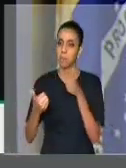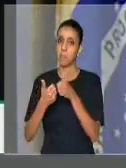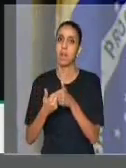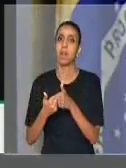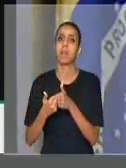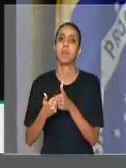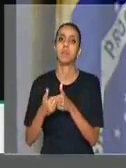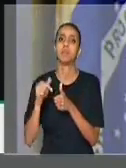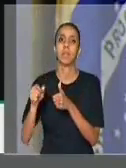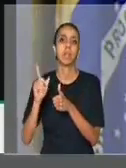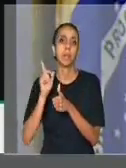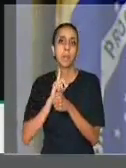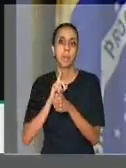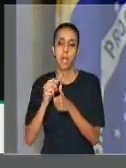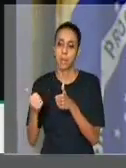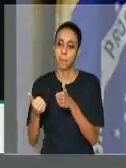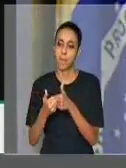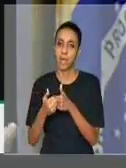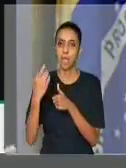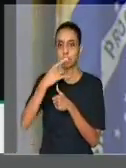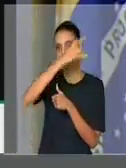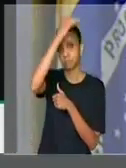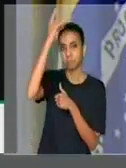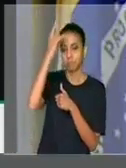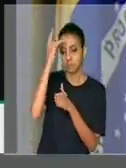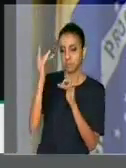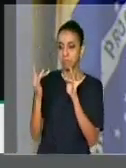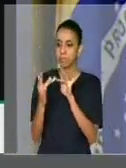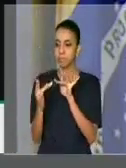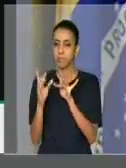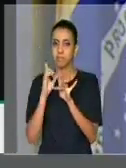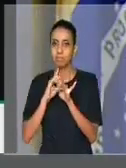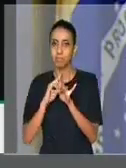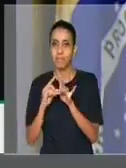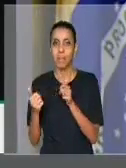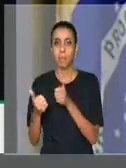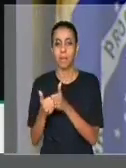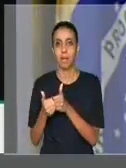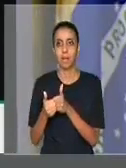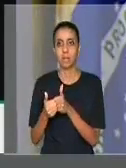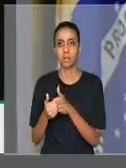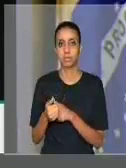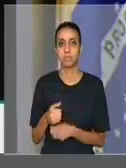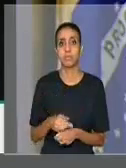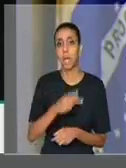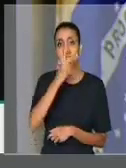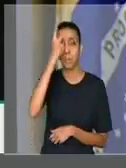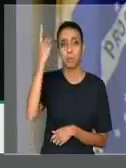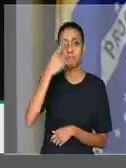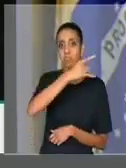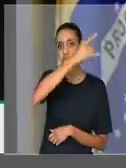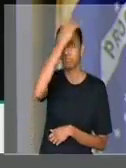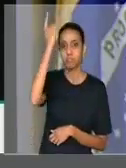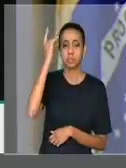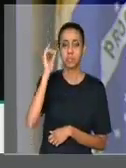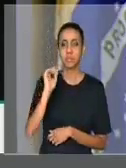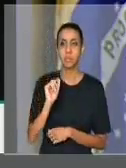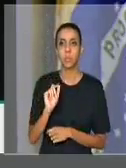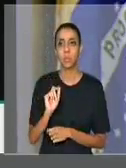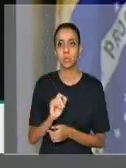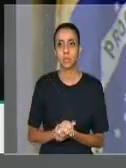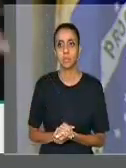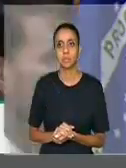divisa desse estado queridos são estados irmãos os capixabas não sofre nenhum preconceito quando são carinhosas